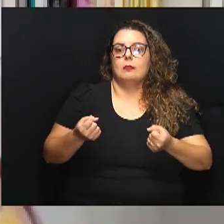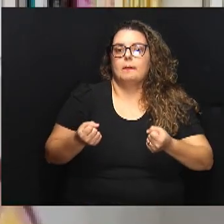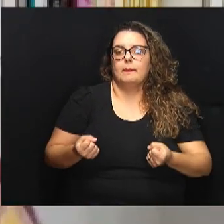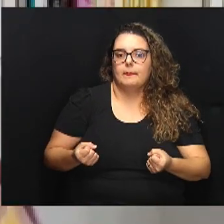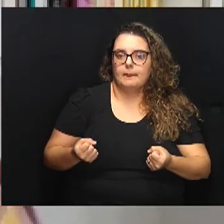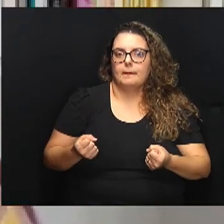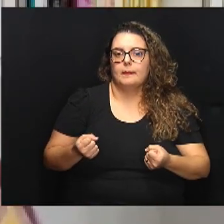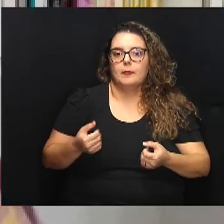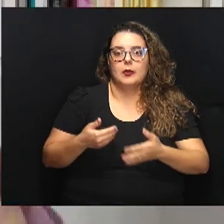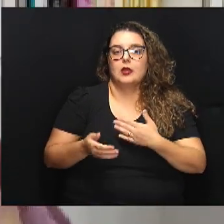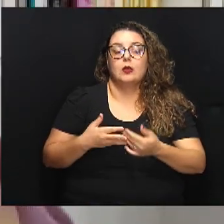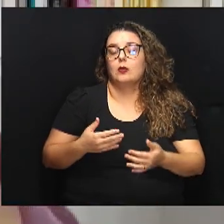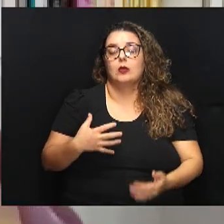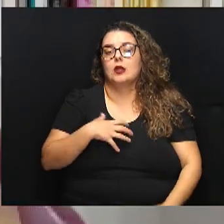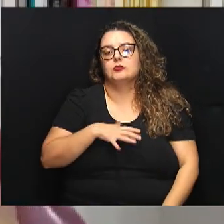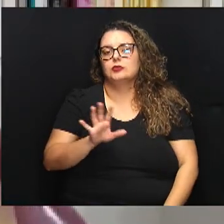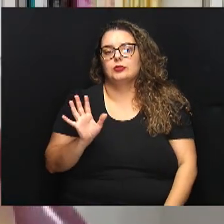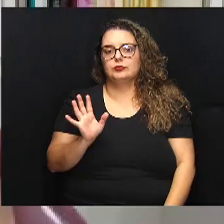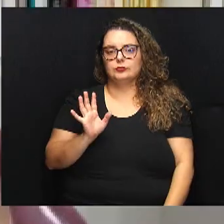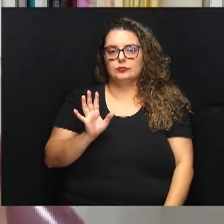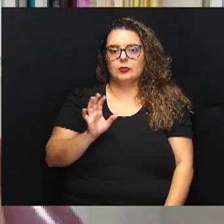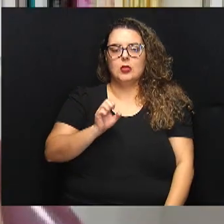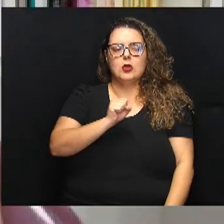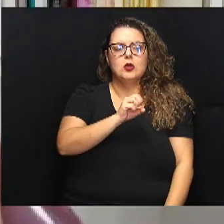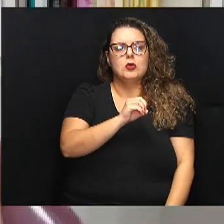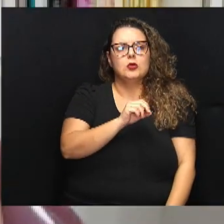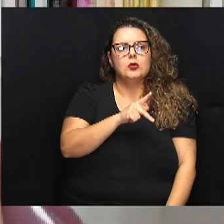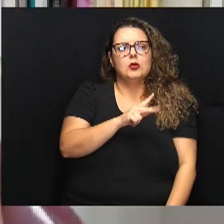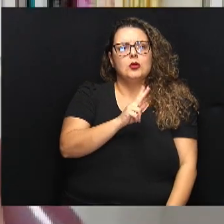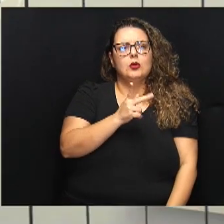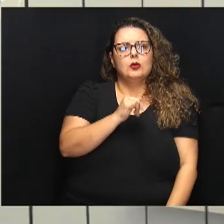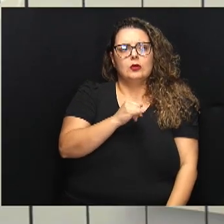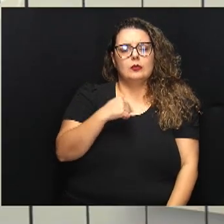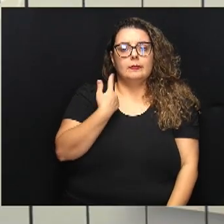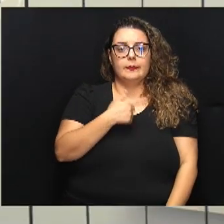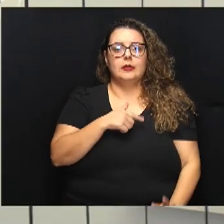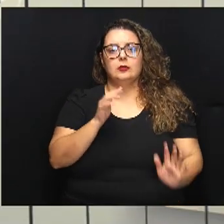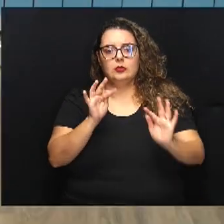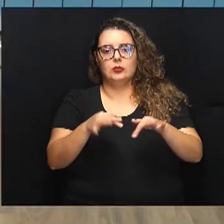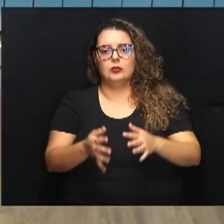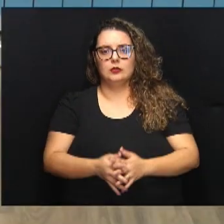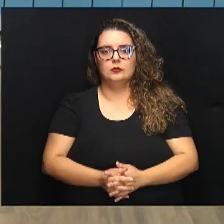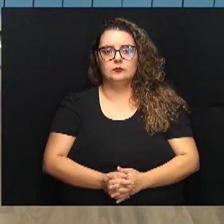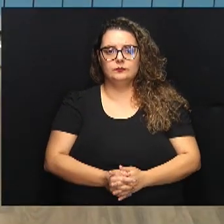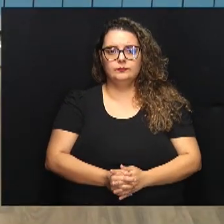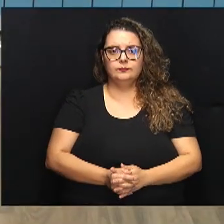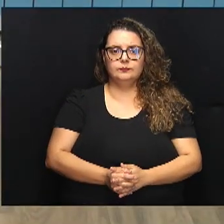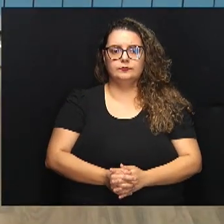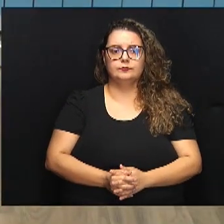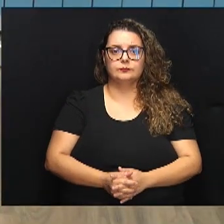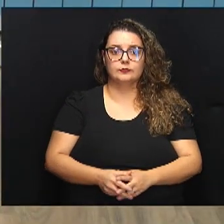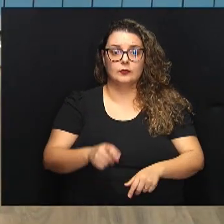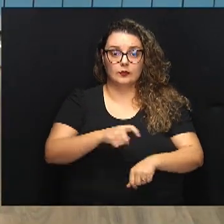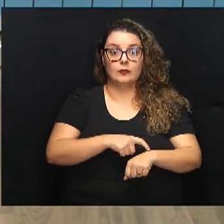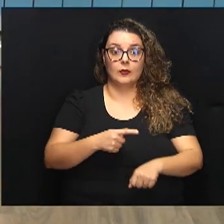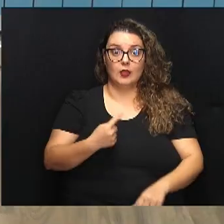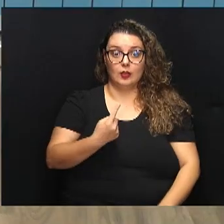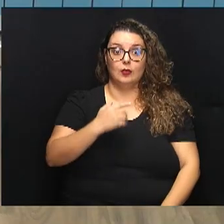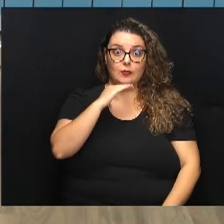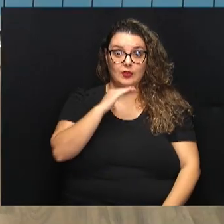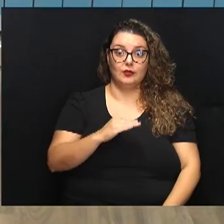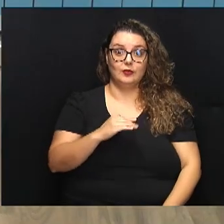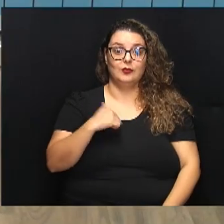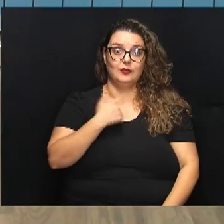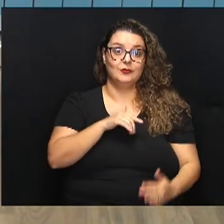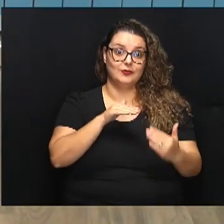qualquer custo, né? Ô, Sophie, para a gente poder encerrar, que a gente já está chegando ao termo aqui, 1h da tarde, que foi no